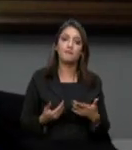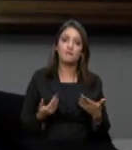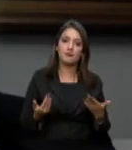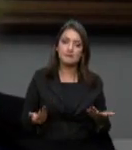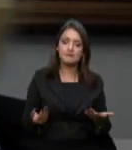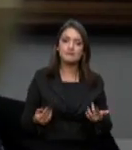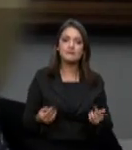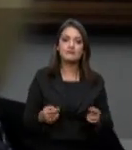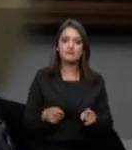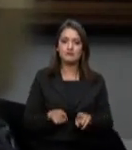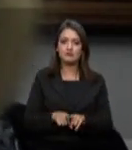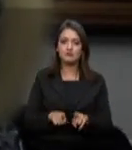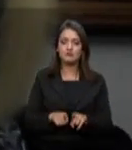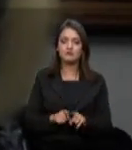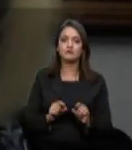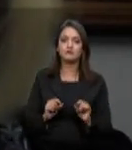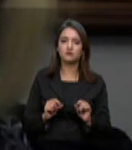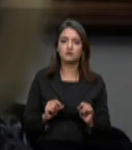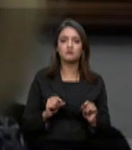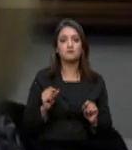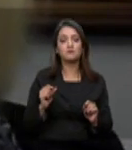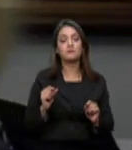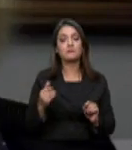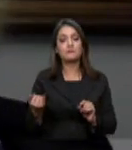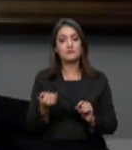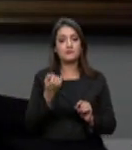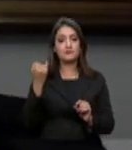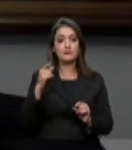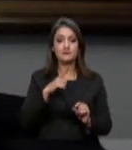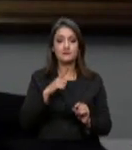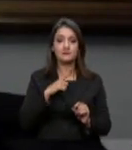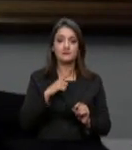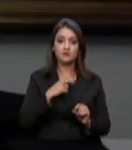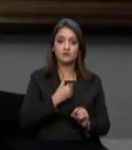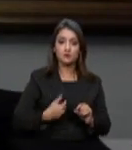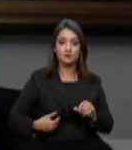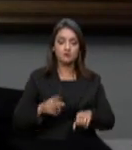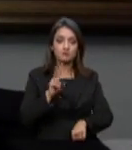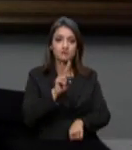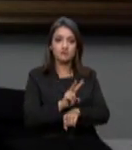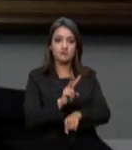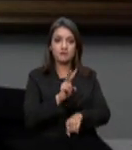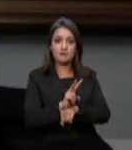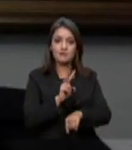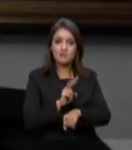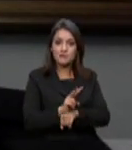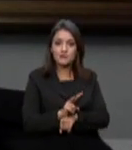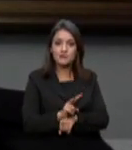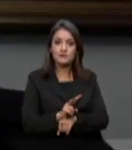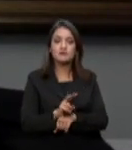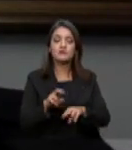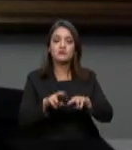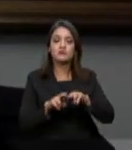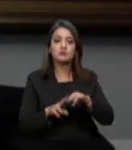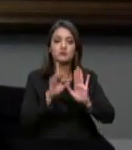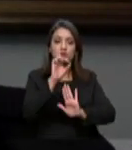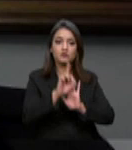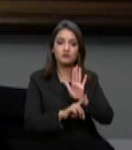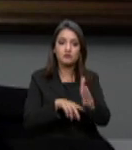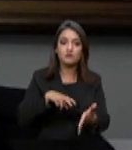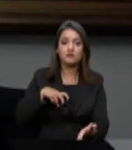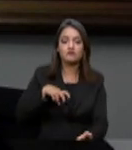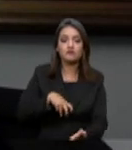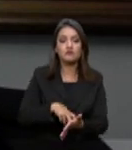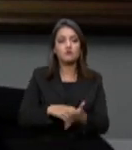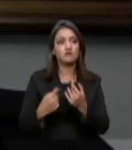figura a seguir legítima e necessária portanto a tutela do estado de direito mediante emprego do Direito Penal